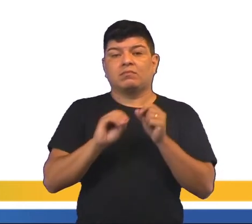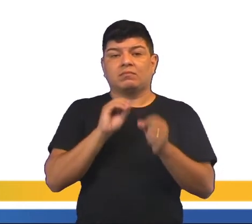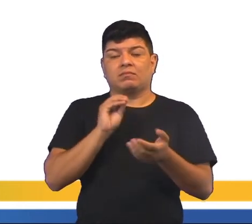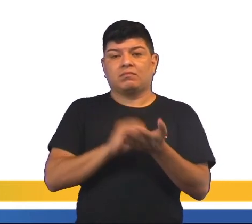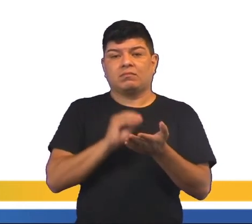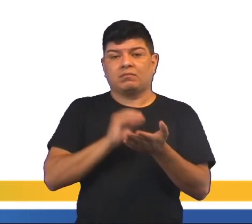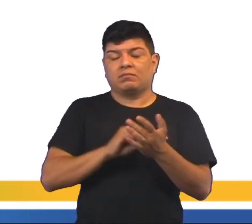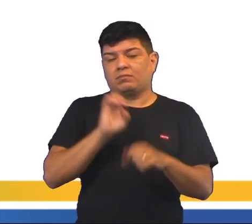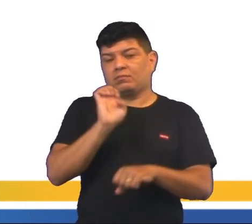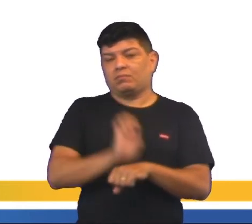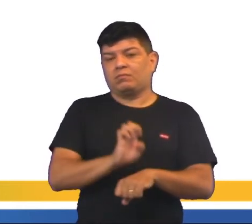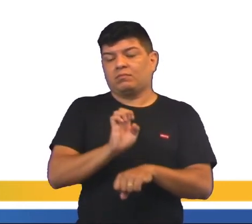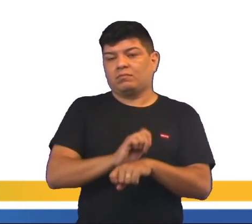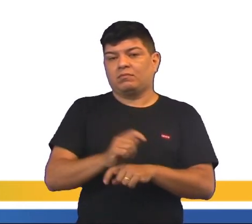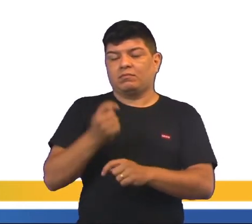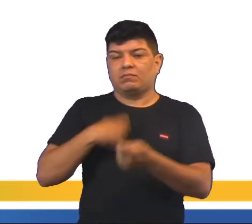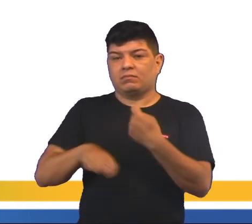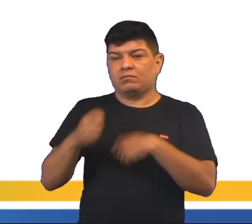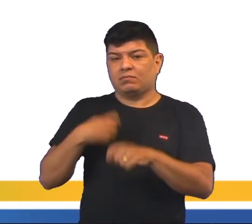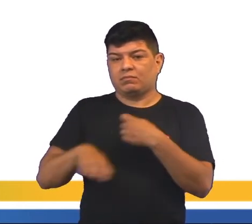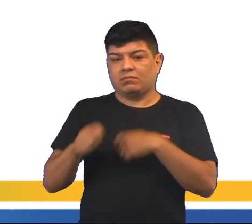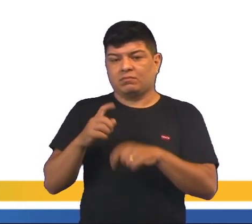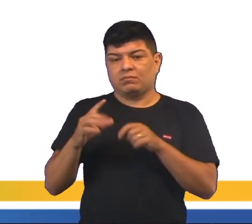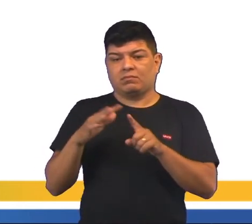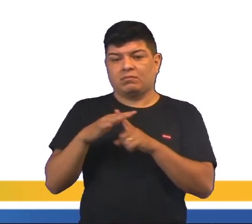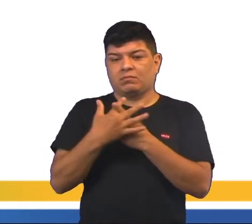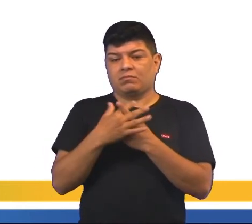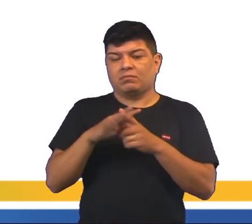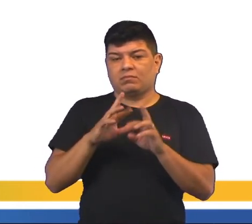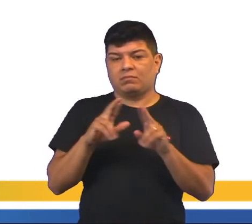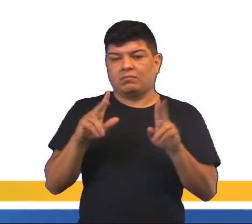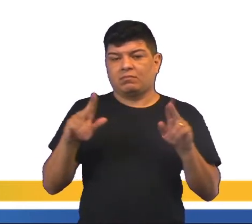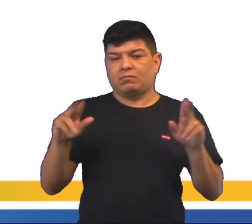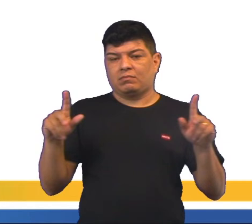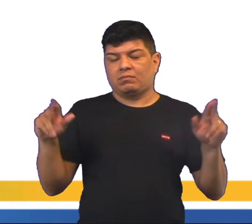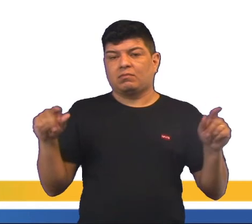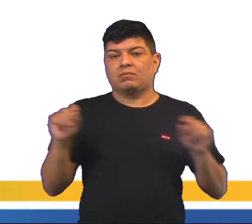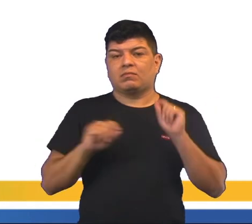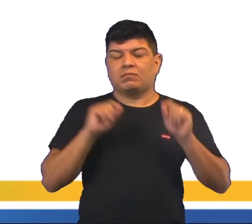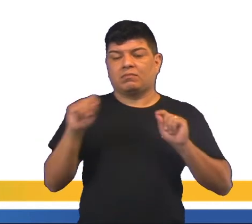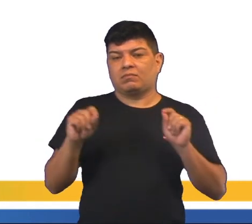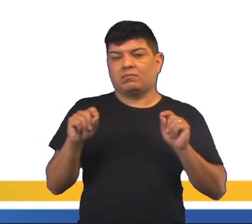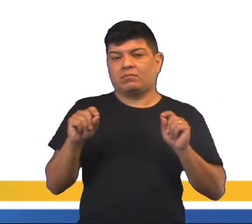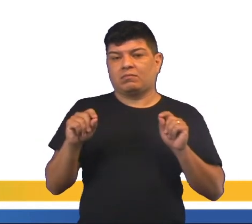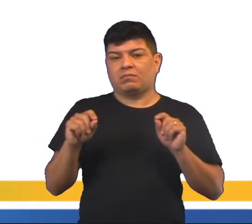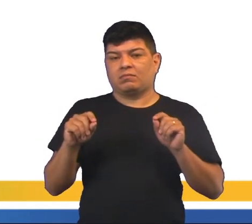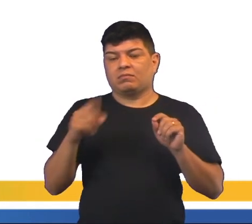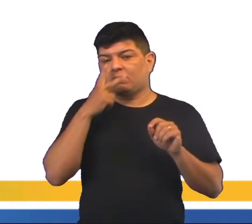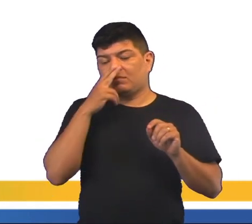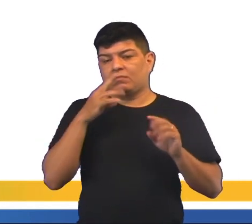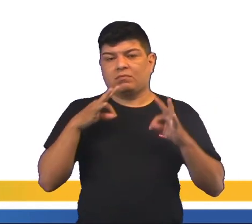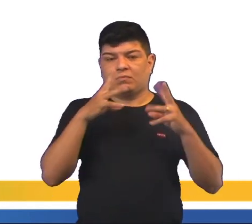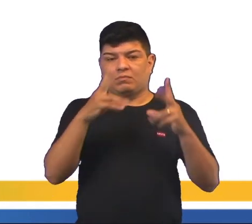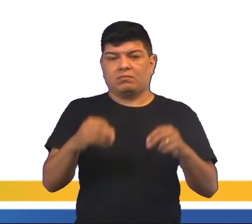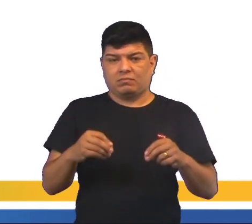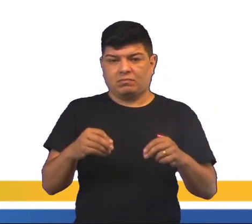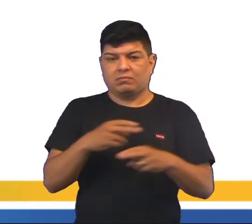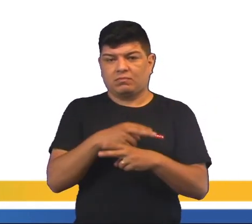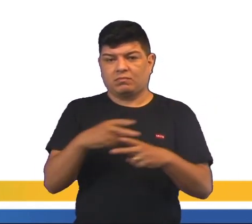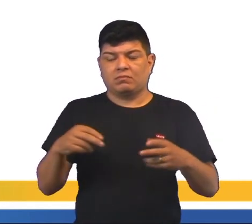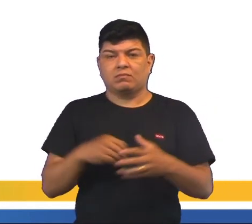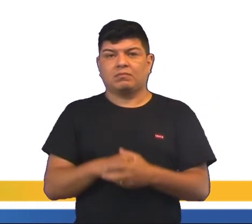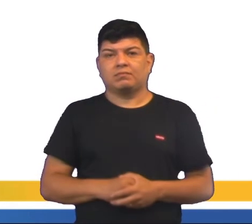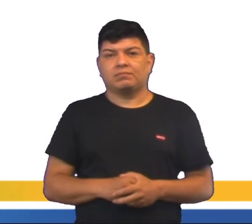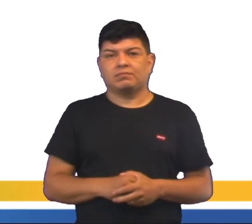né? E o socialismo prega justamente o contrário, né? Que seria a estatização, né, de todos os meios de